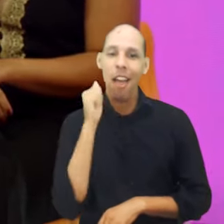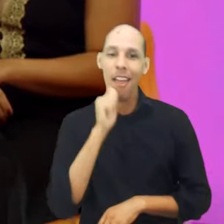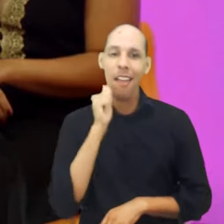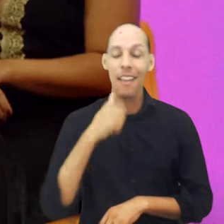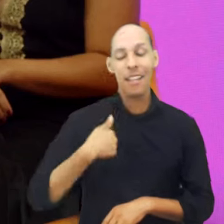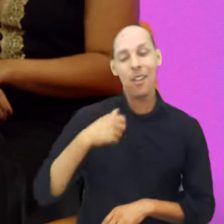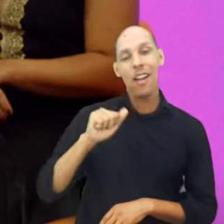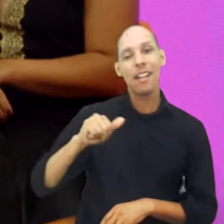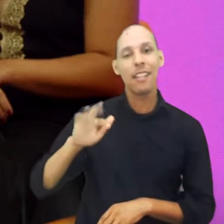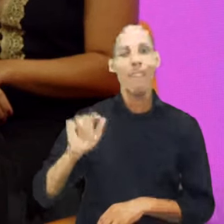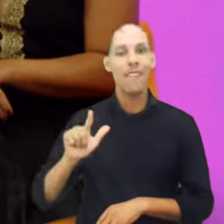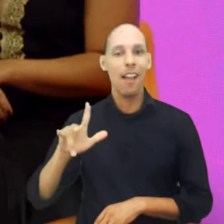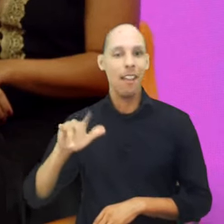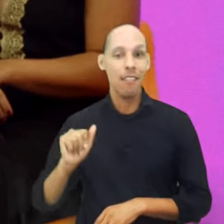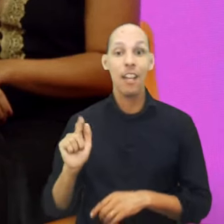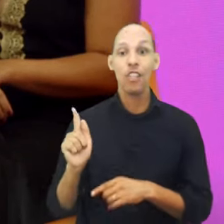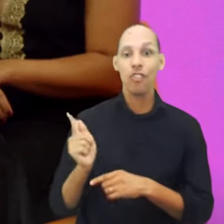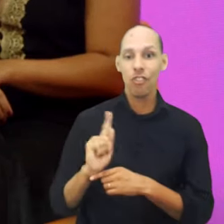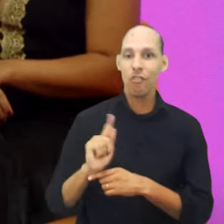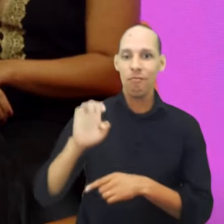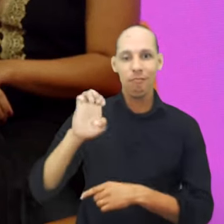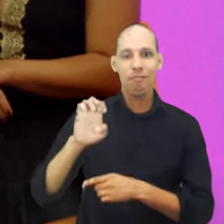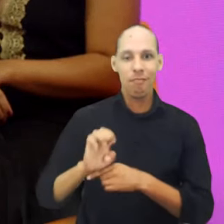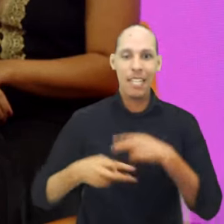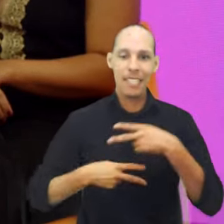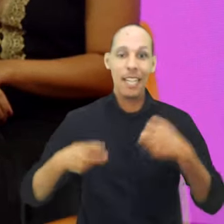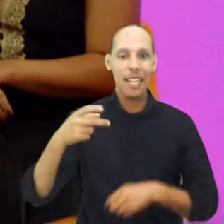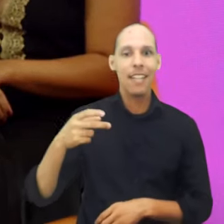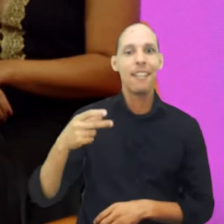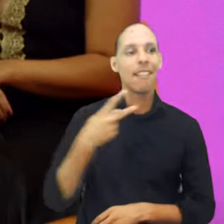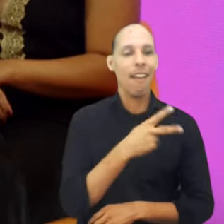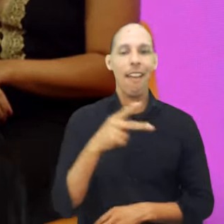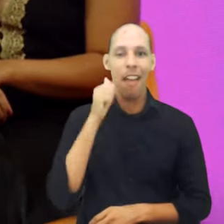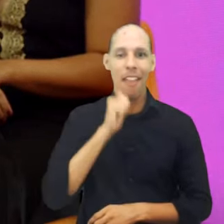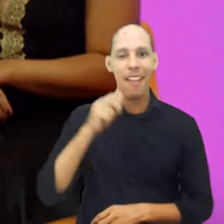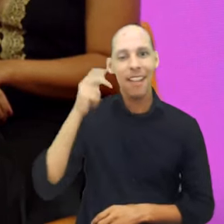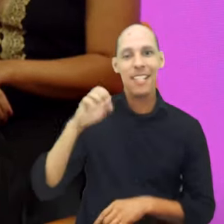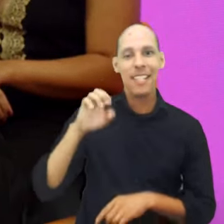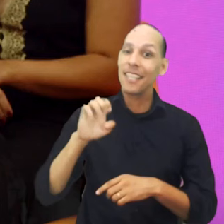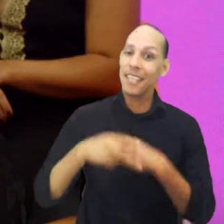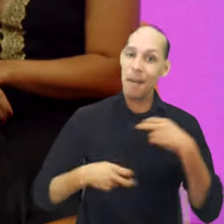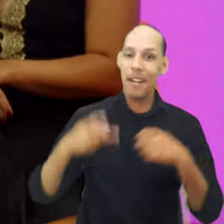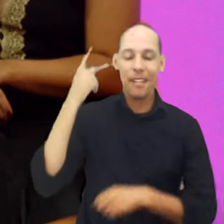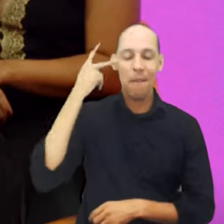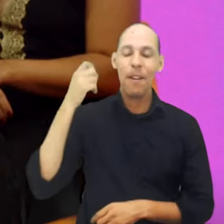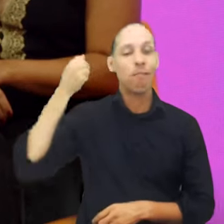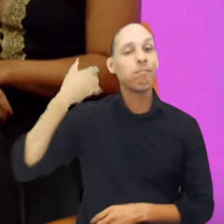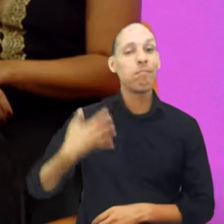Delas. Eu sou a Ana Flávia, gestora estadual do programa Sebrae Delas, do Sebrae São Paulo, e vou fazer a